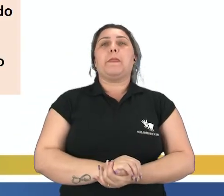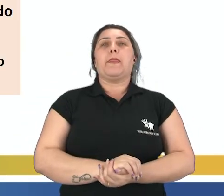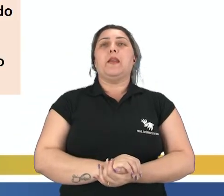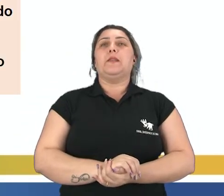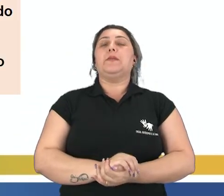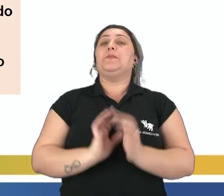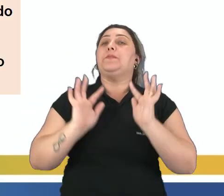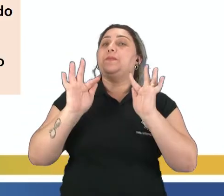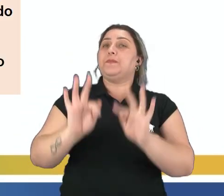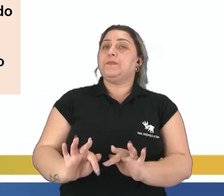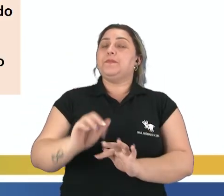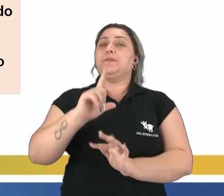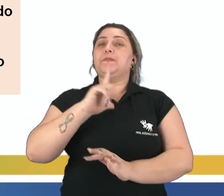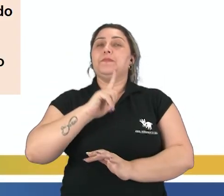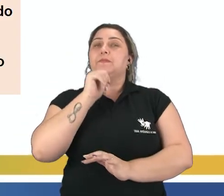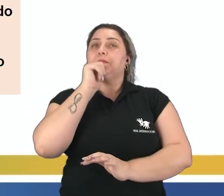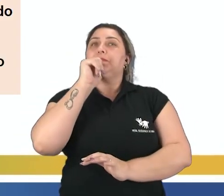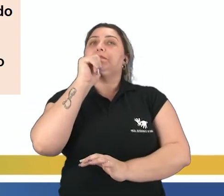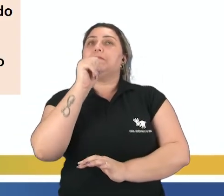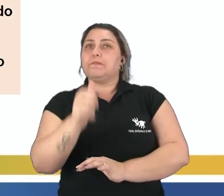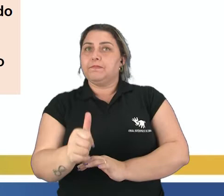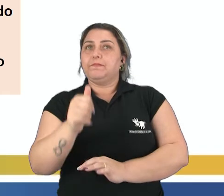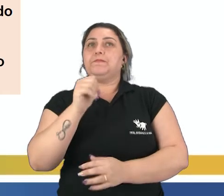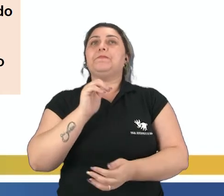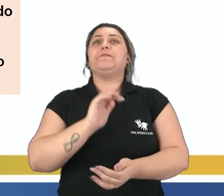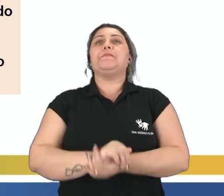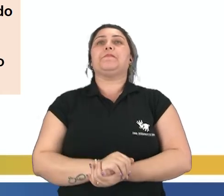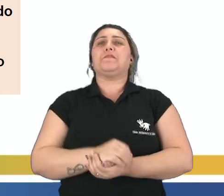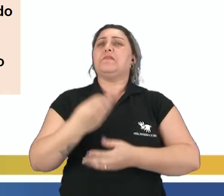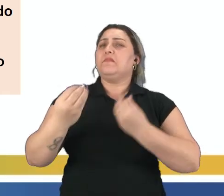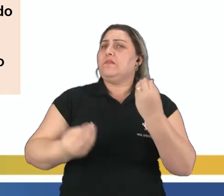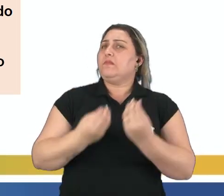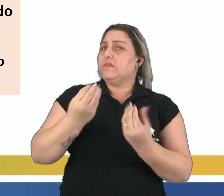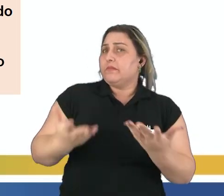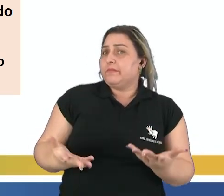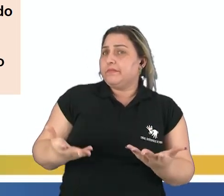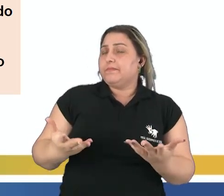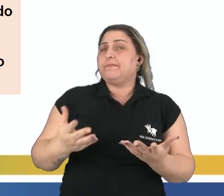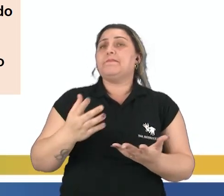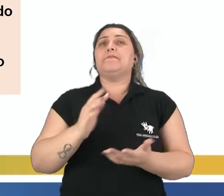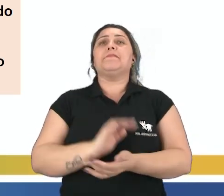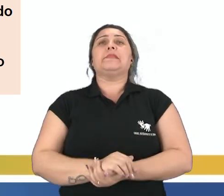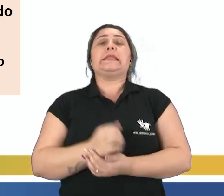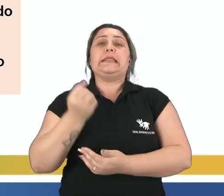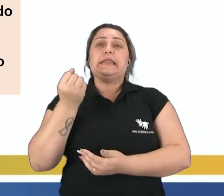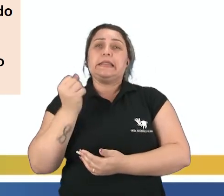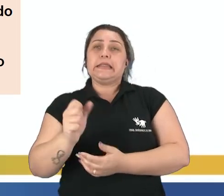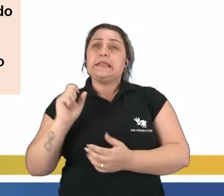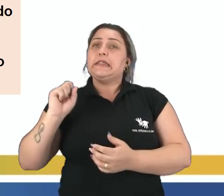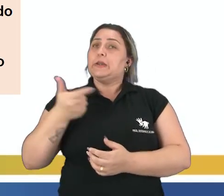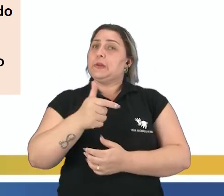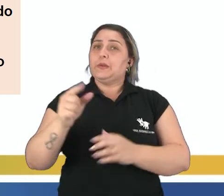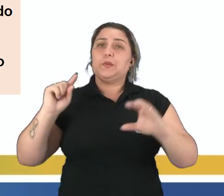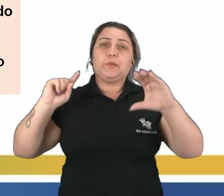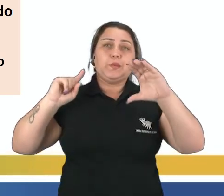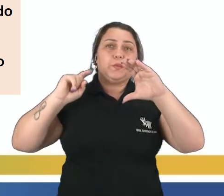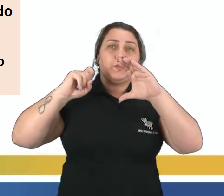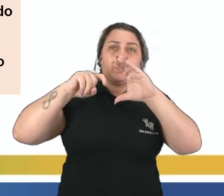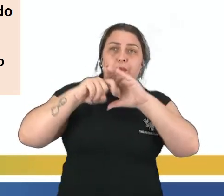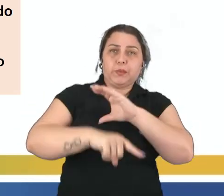E por fim, a gente tem aí o processo de menstruação. Como assim por fim? Caso a fecundação não